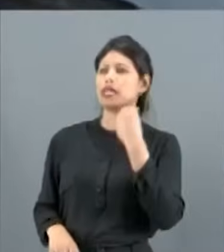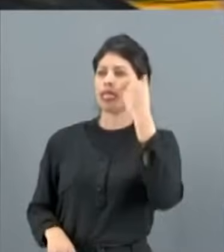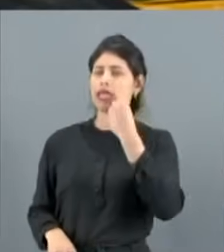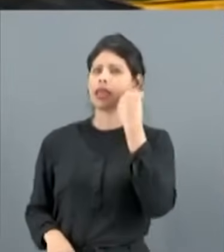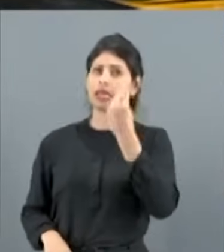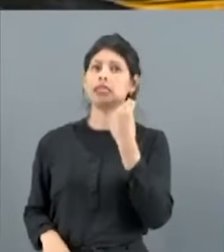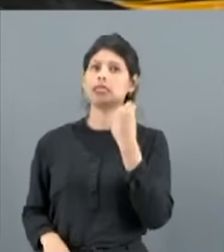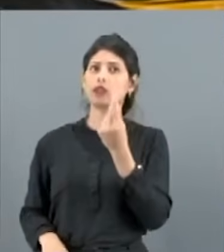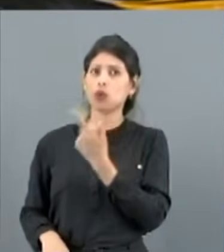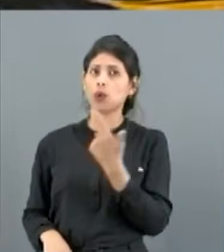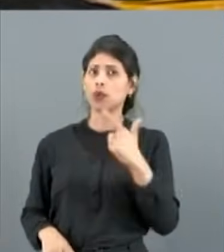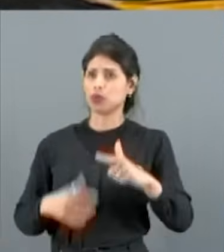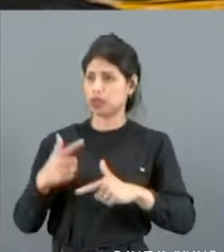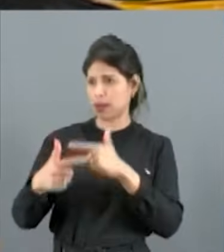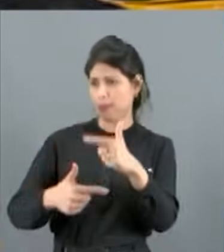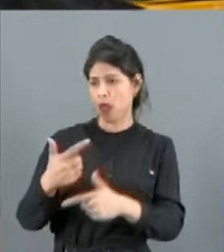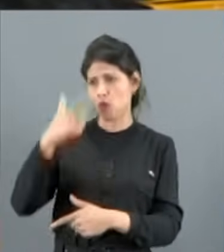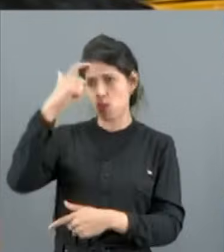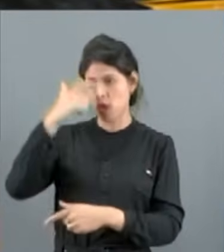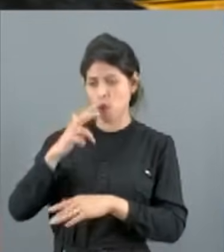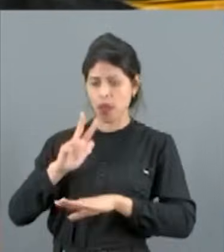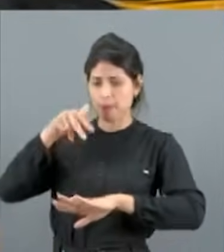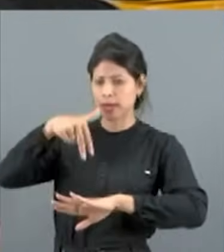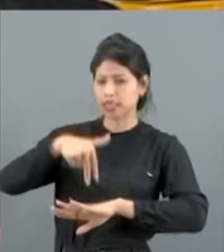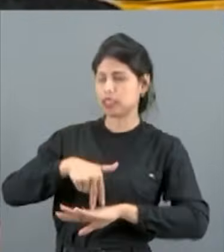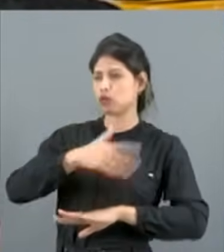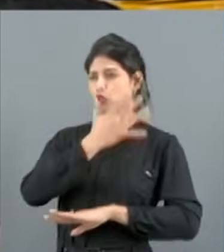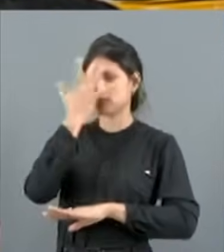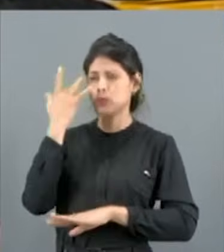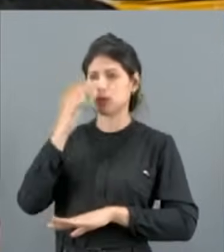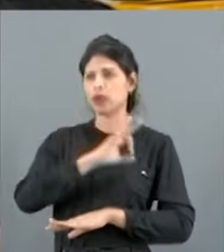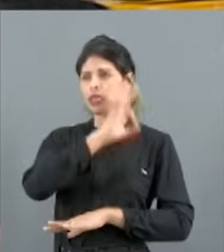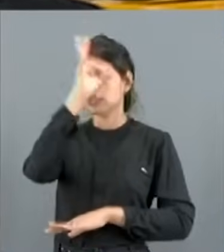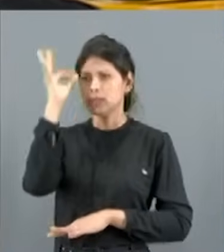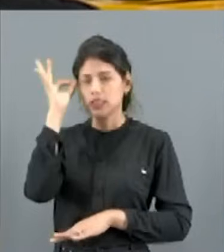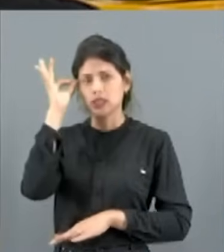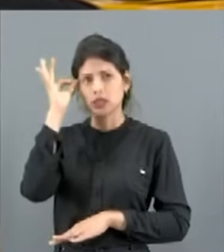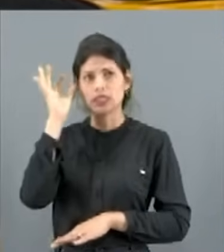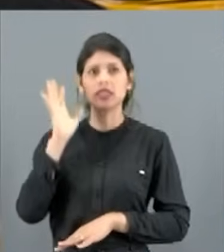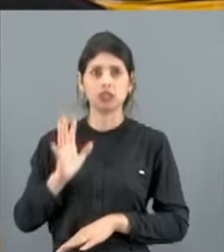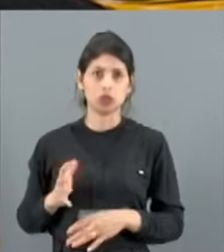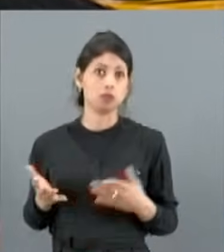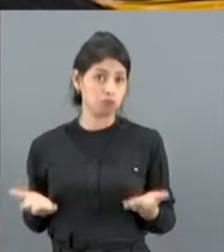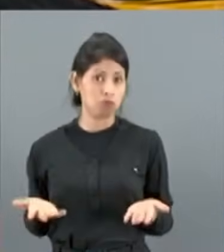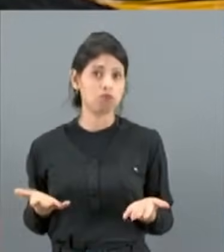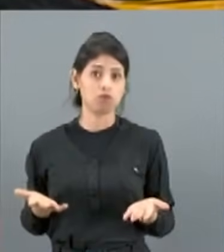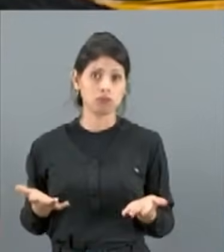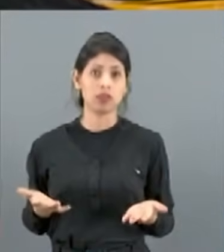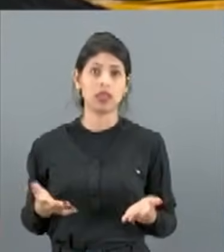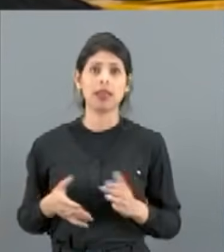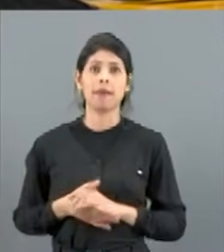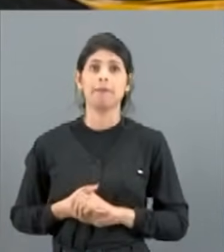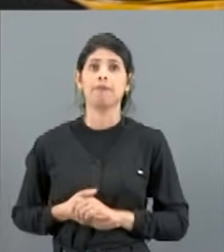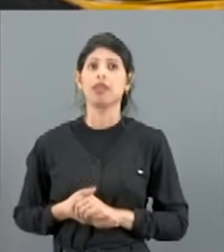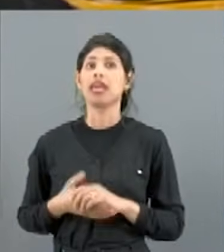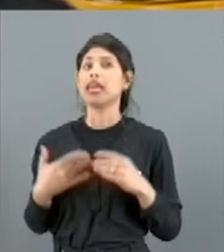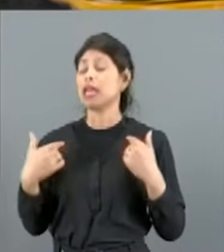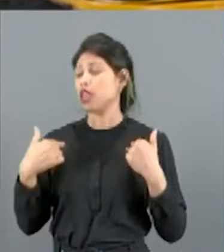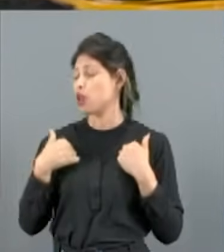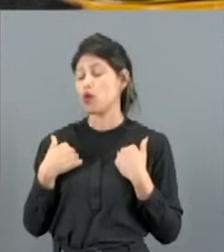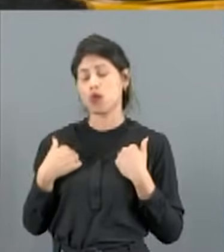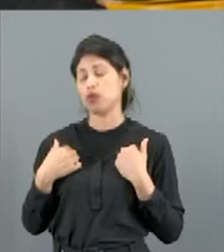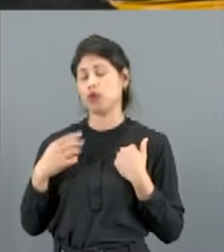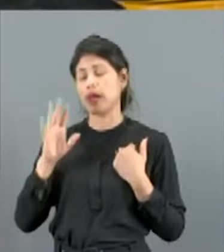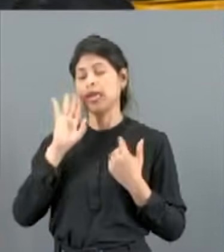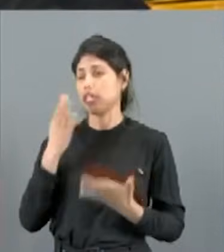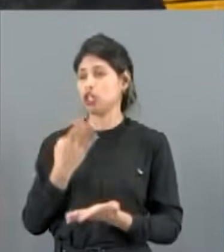que eu sempre estou aqui pelos inocentes por mais que algumas pessoas alguns deputados senadores não concordam acho que coloca todo mundo meio Balaio eu não